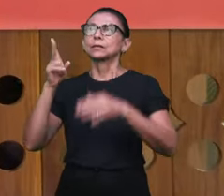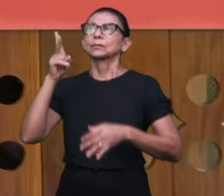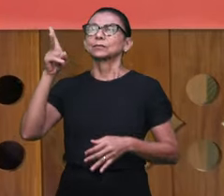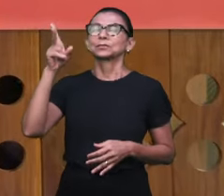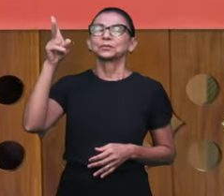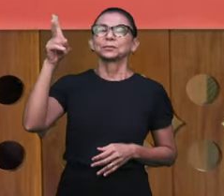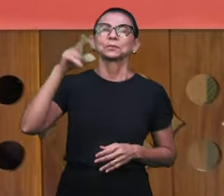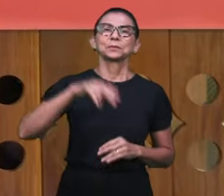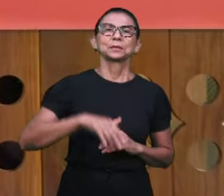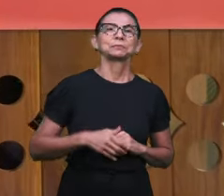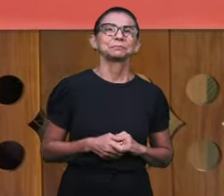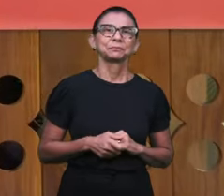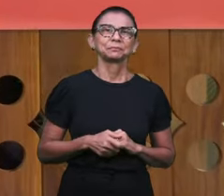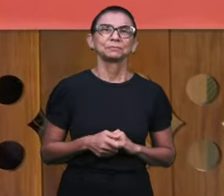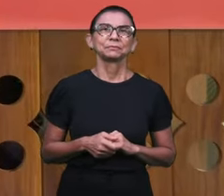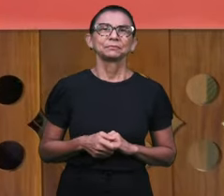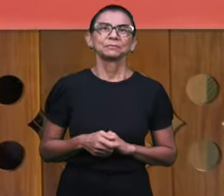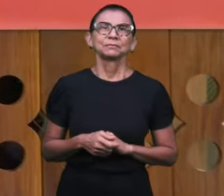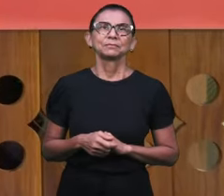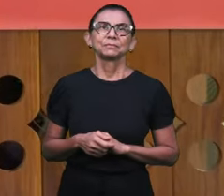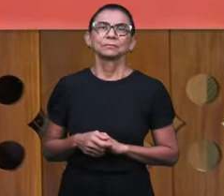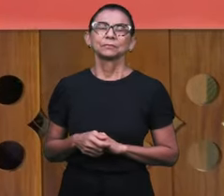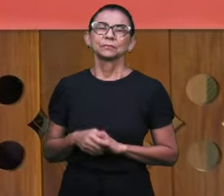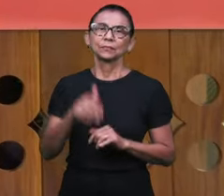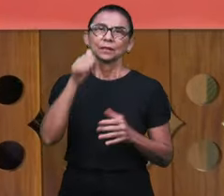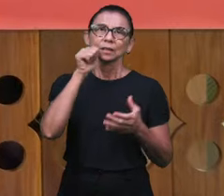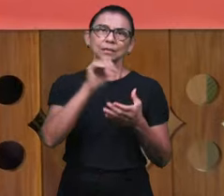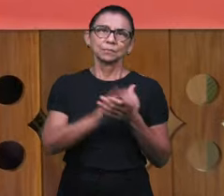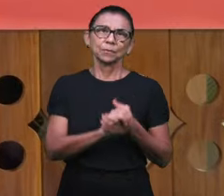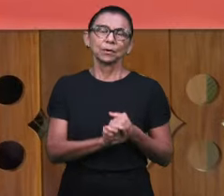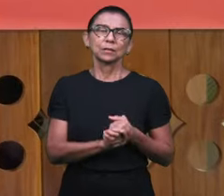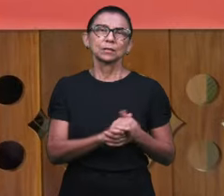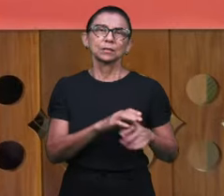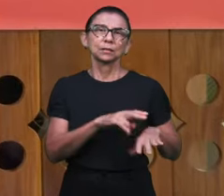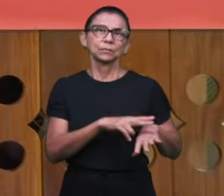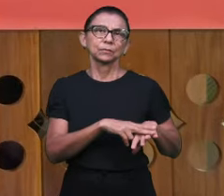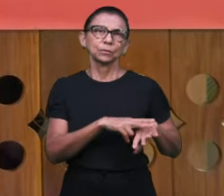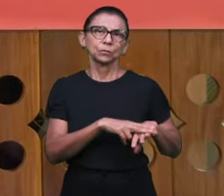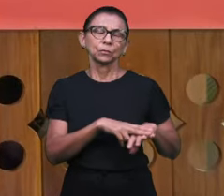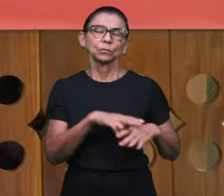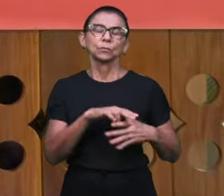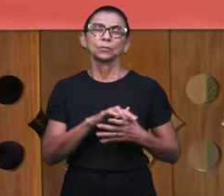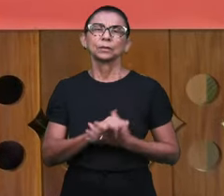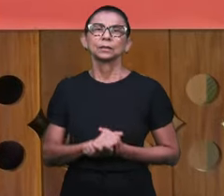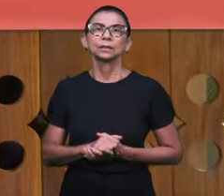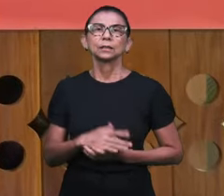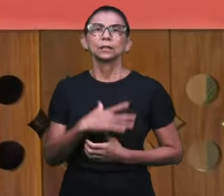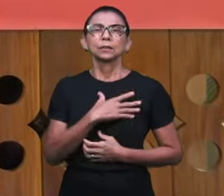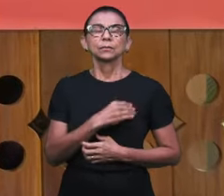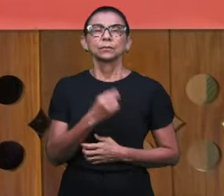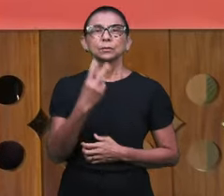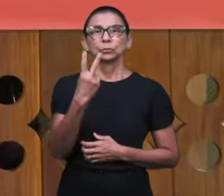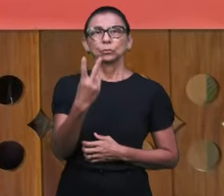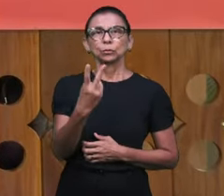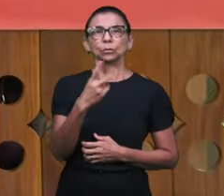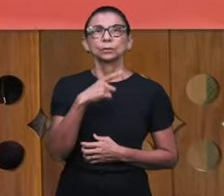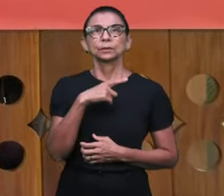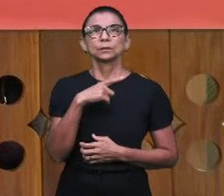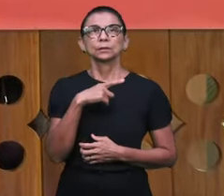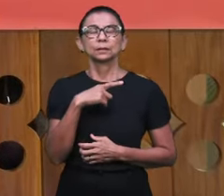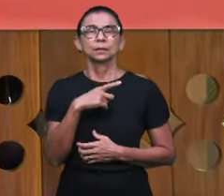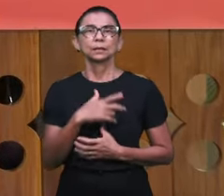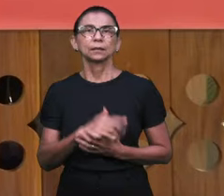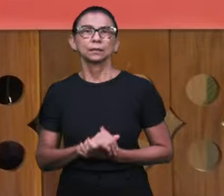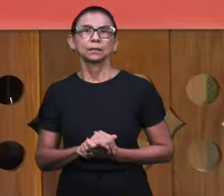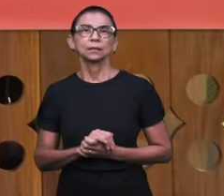aqui, continua na eternidade. A sua esposa, a nossa irmã Orian, seu filho Davi. Eu, particularmente, tive a oportunidade